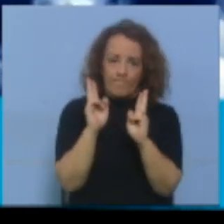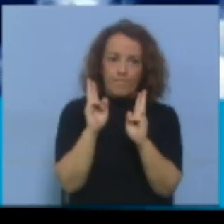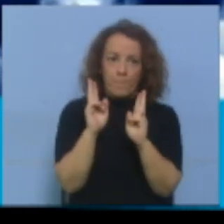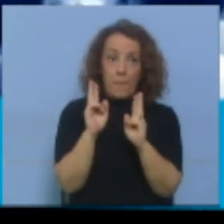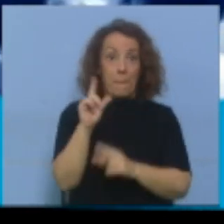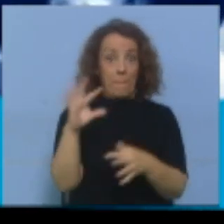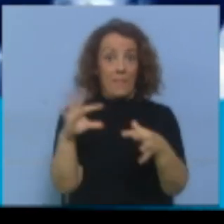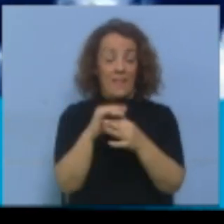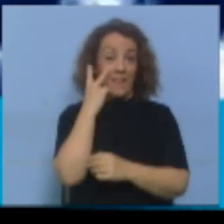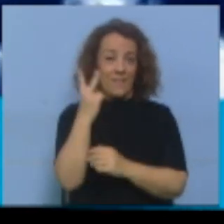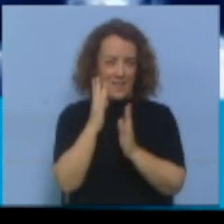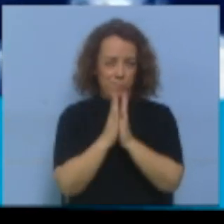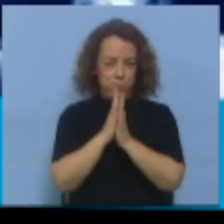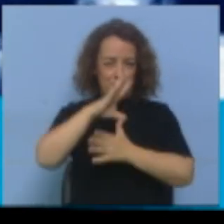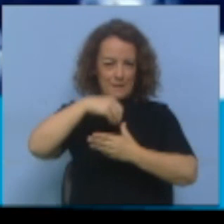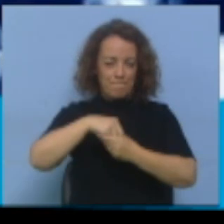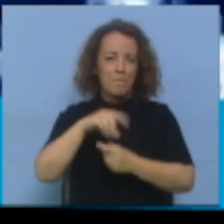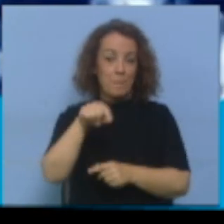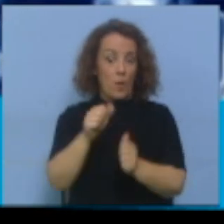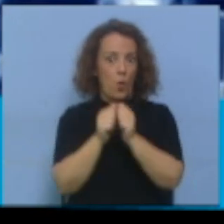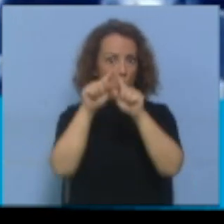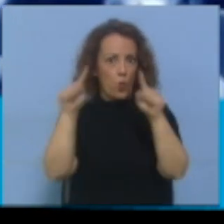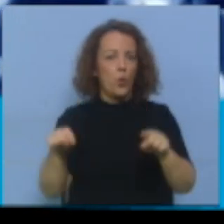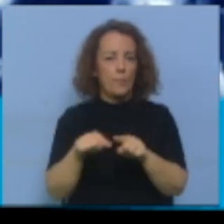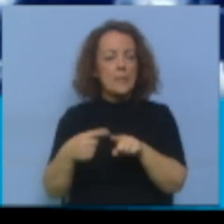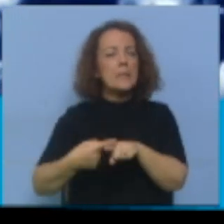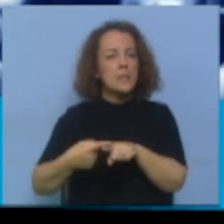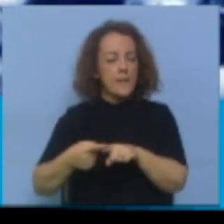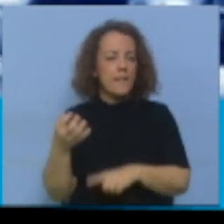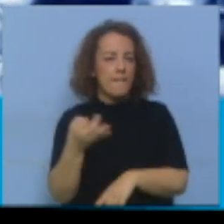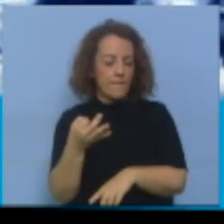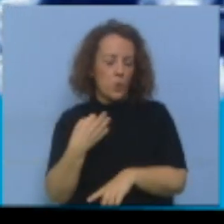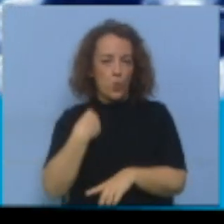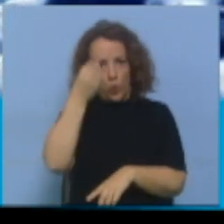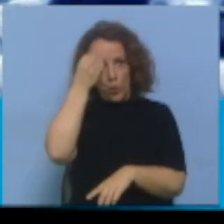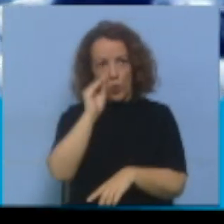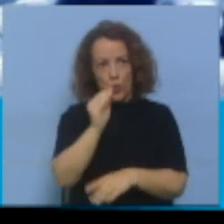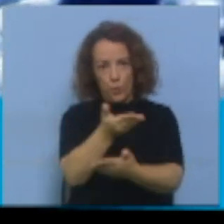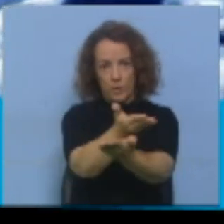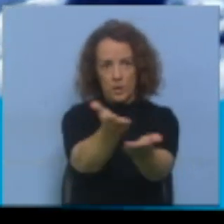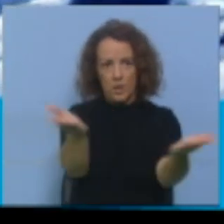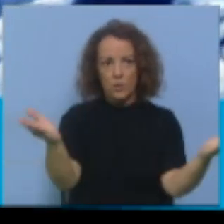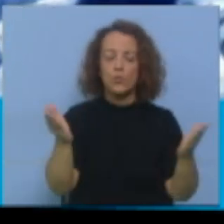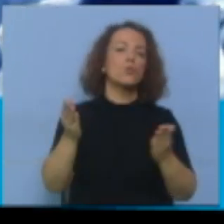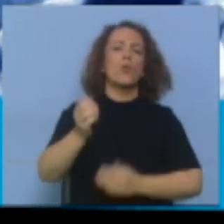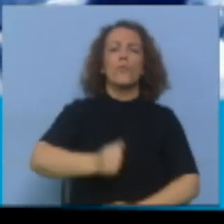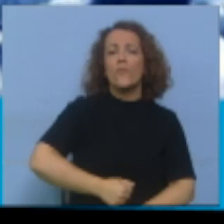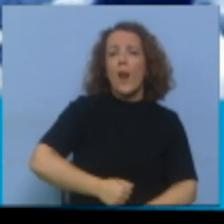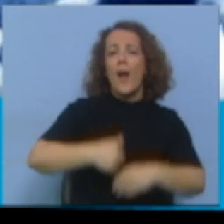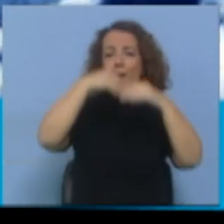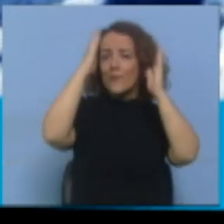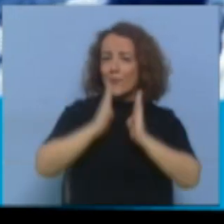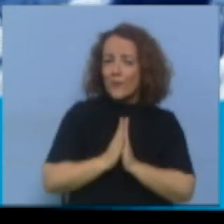propósito da vida religiosa, é muito interessante que este documento, e nesse sentido eu recomendo aos meus irmãos frades e